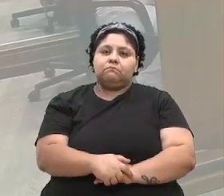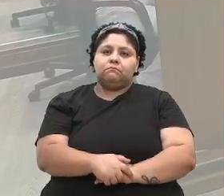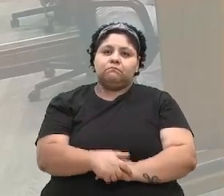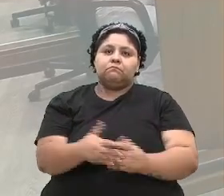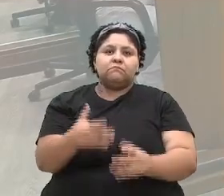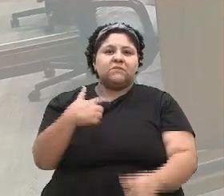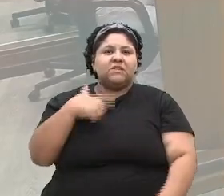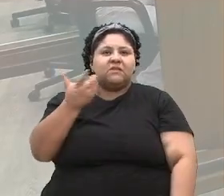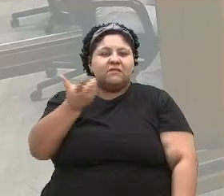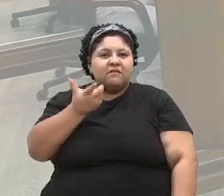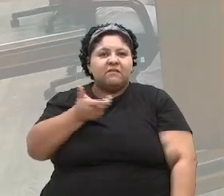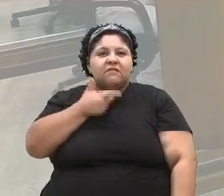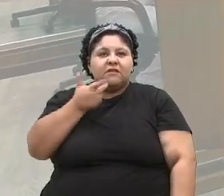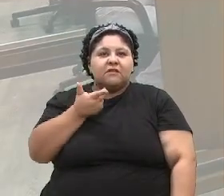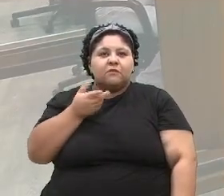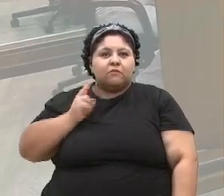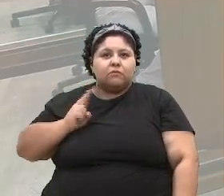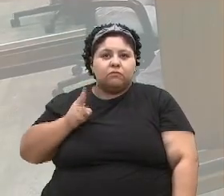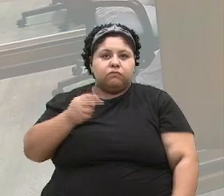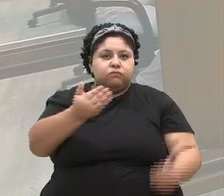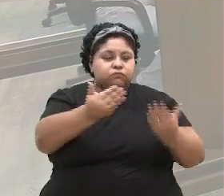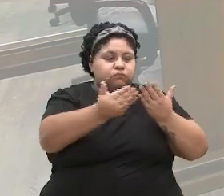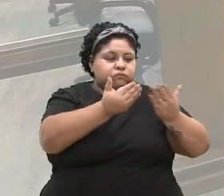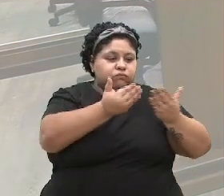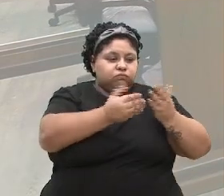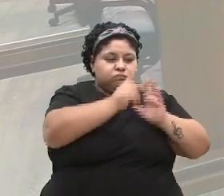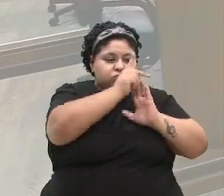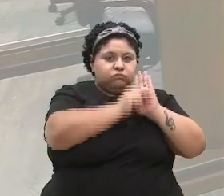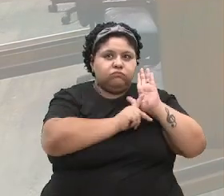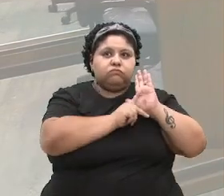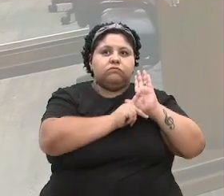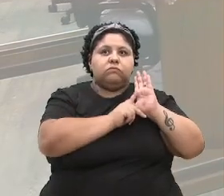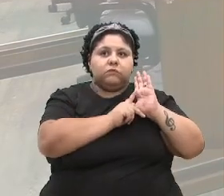eu quero dizer que continuo com dúvidas referente a esse projeto.